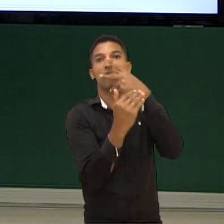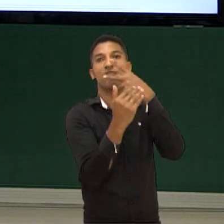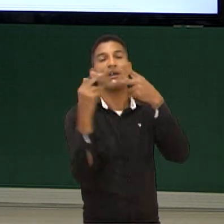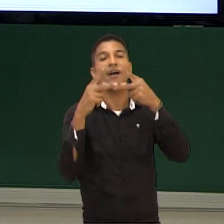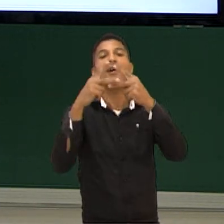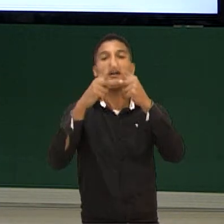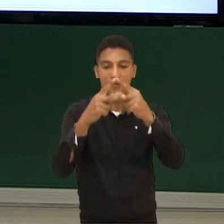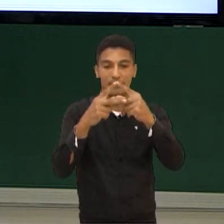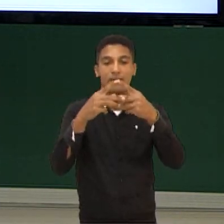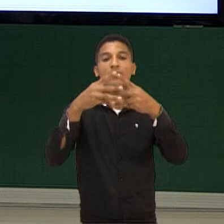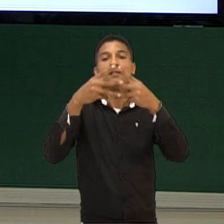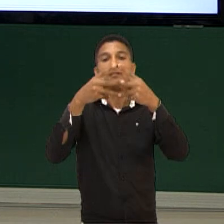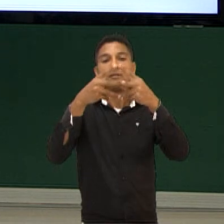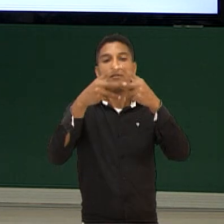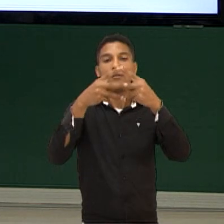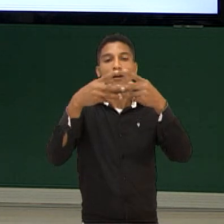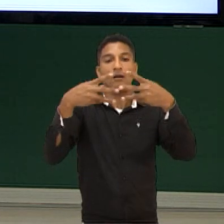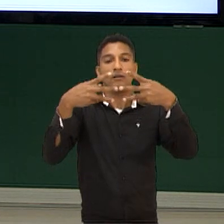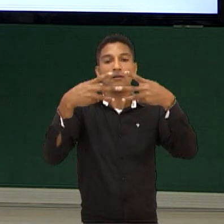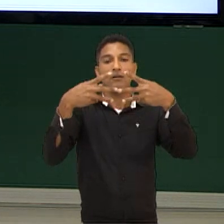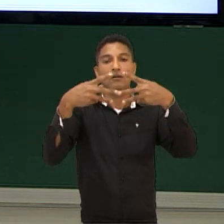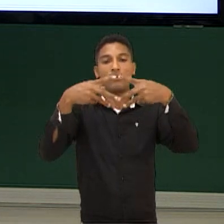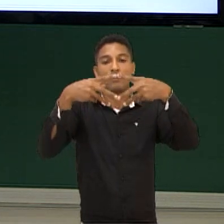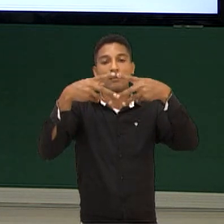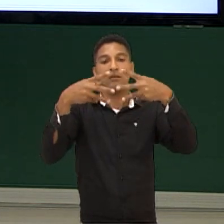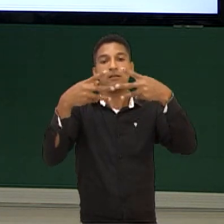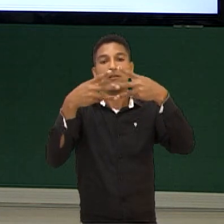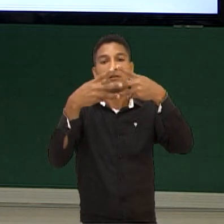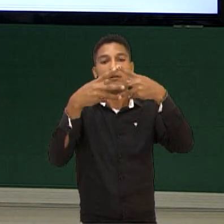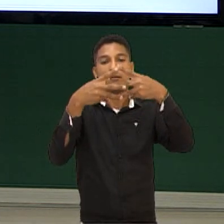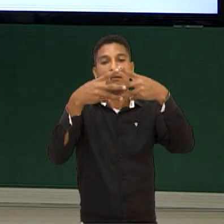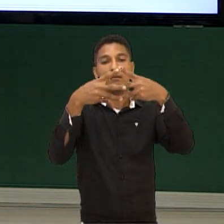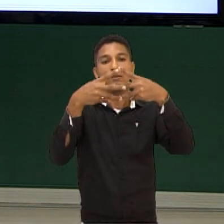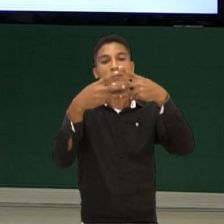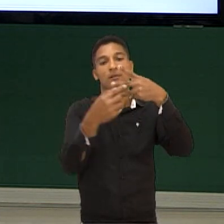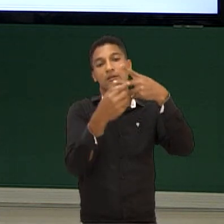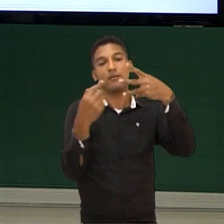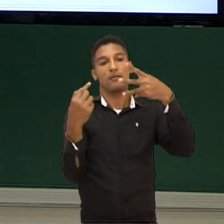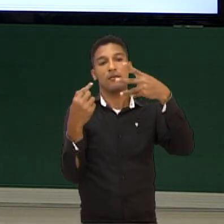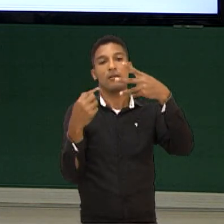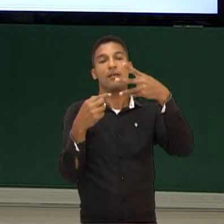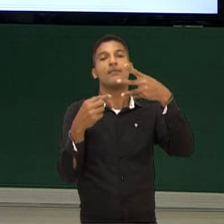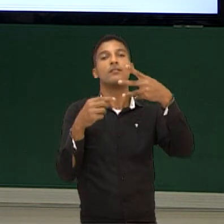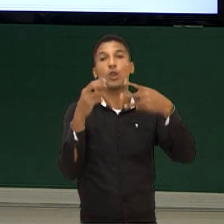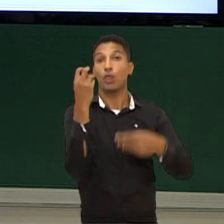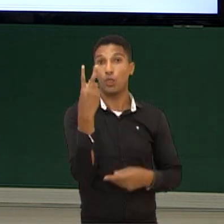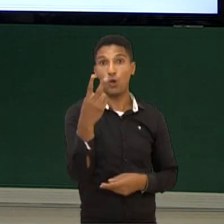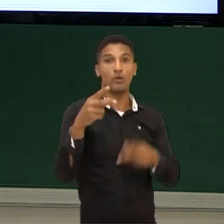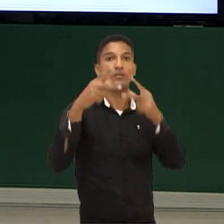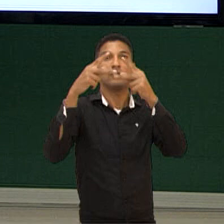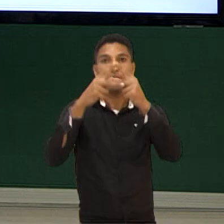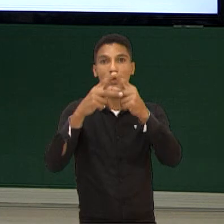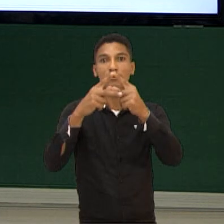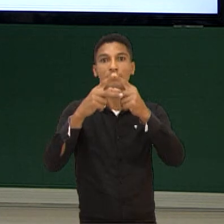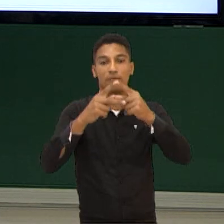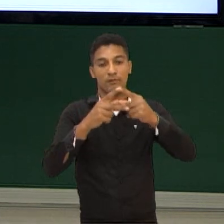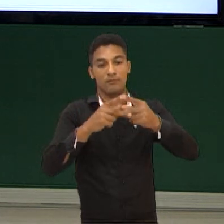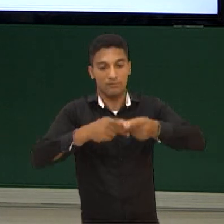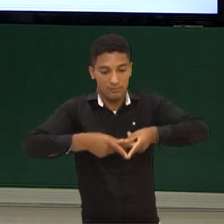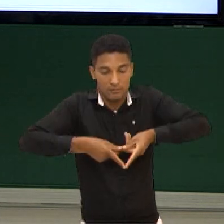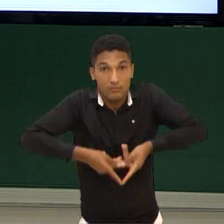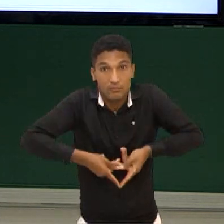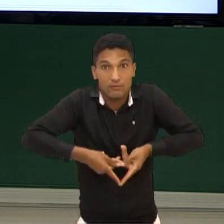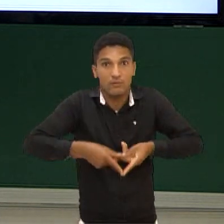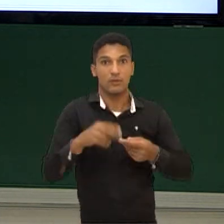né? Ou seja, a soma dos ângulos internos de 2 triângulos é 360, que é o